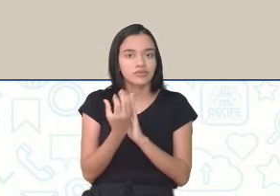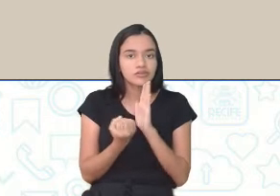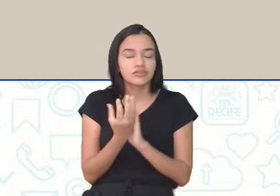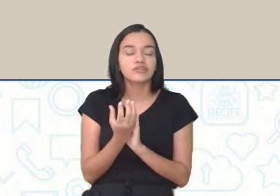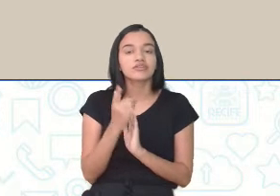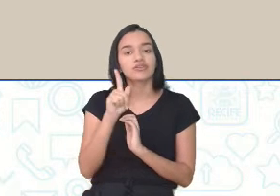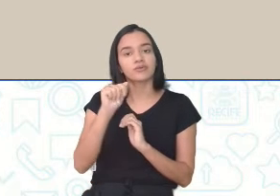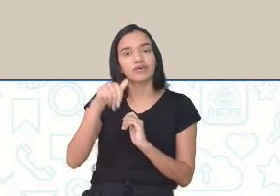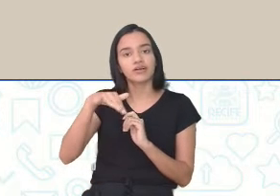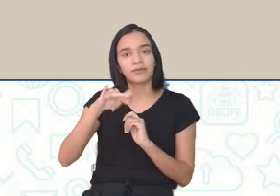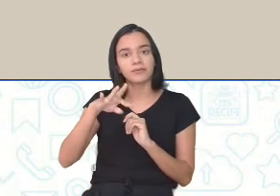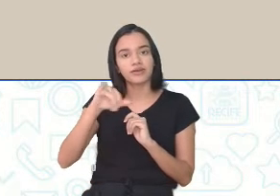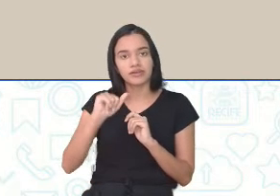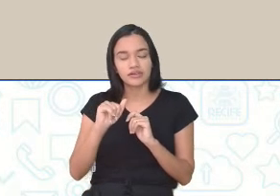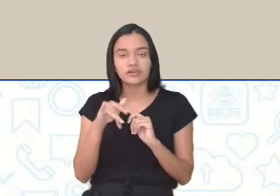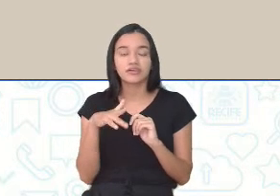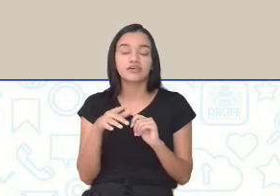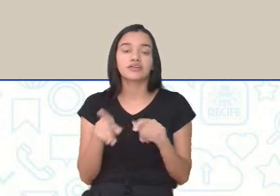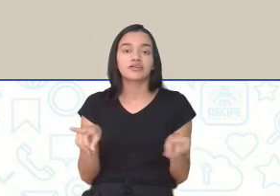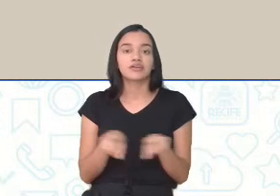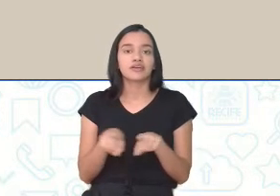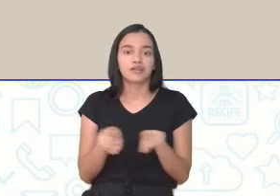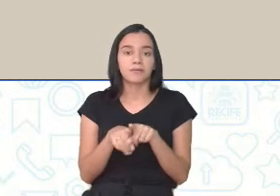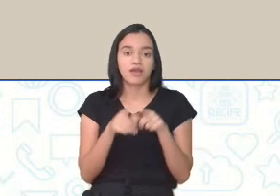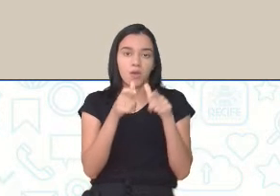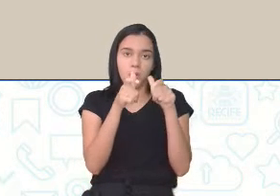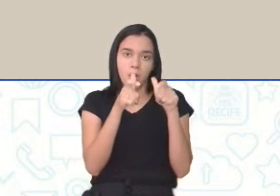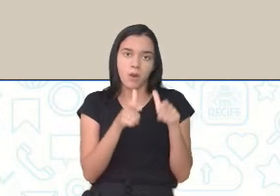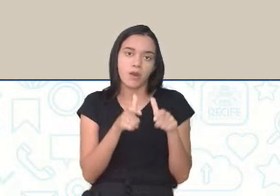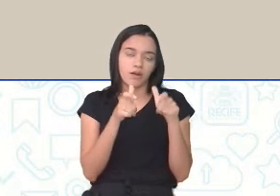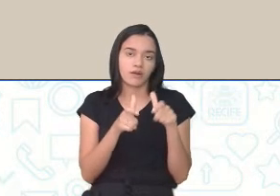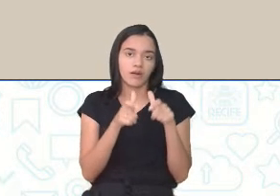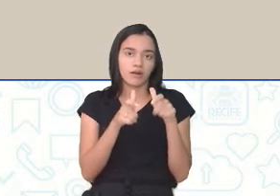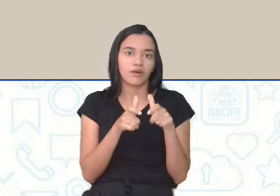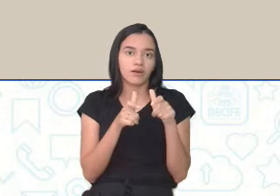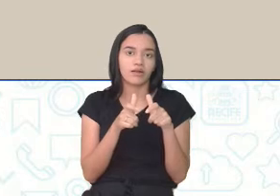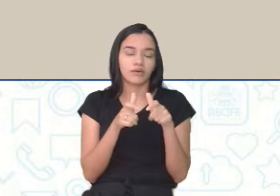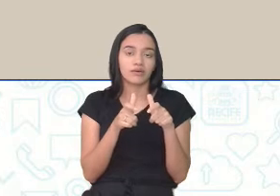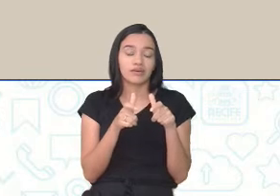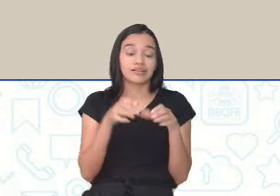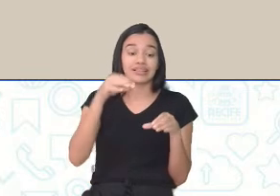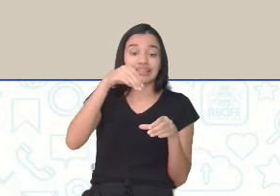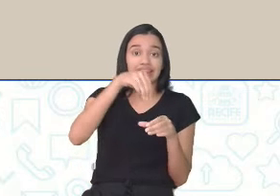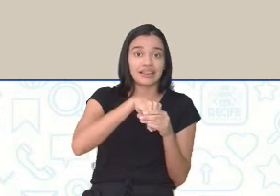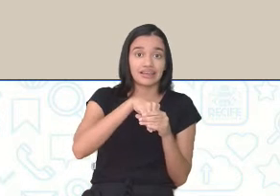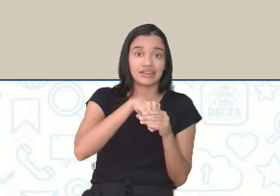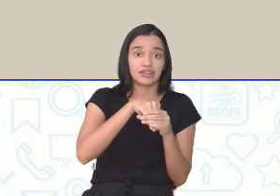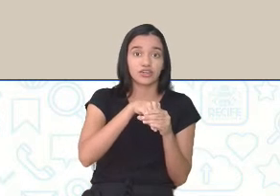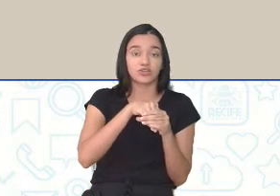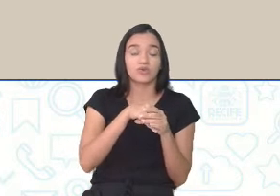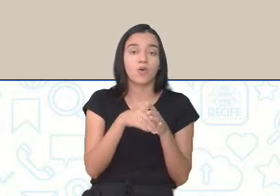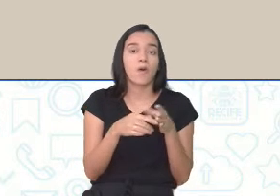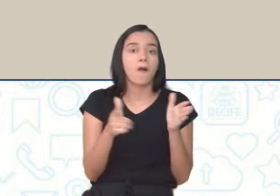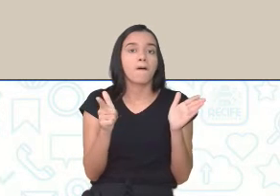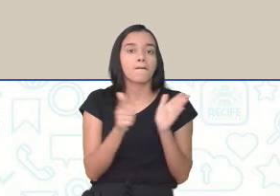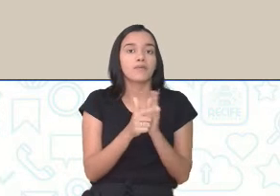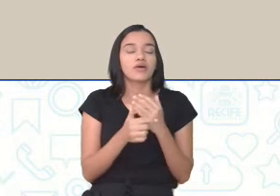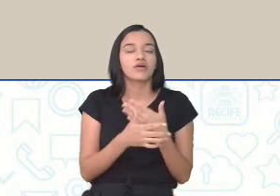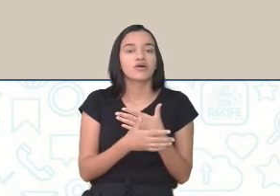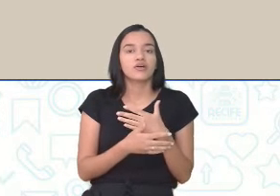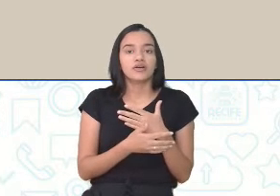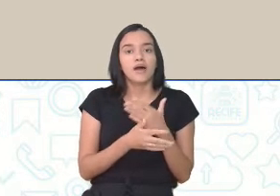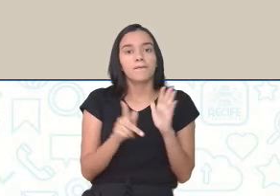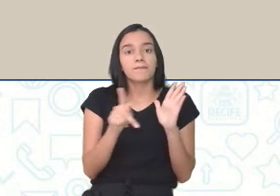os ovócitos. Ele vai fornecer um local também, como eu falei para vocês, apropriado para a ocorrência da